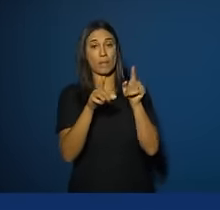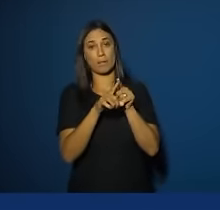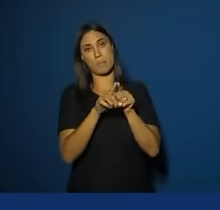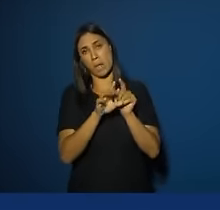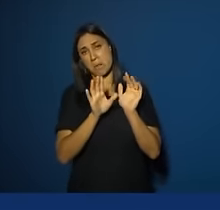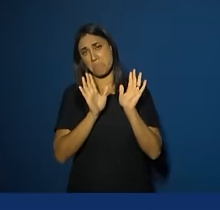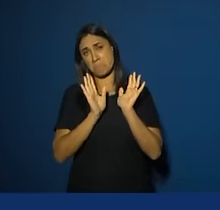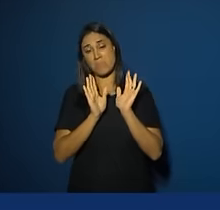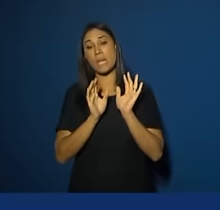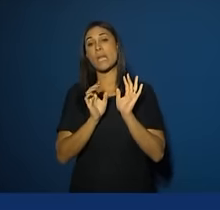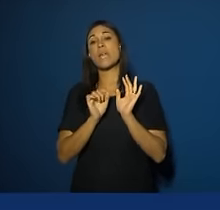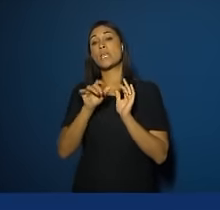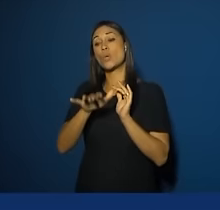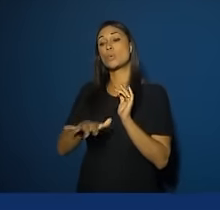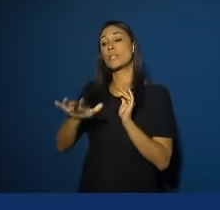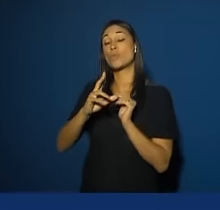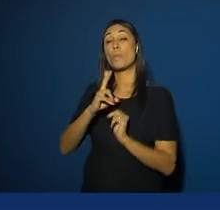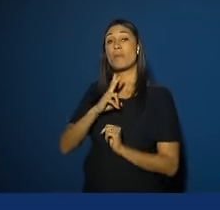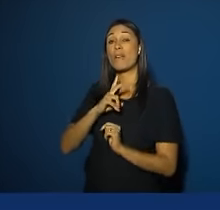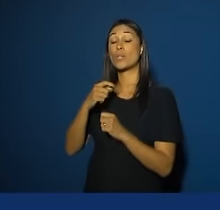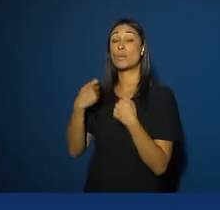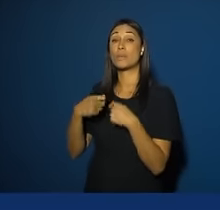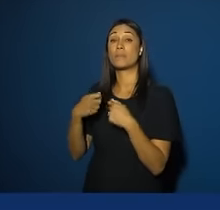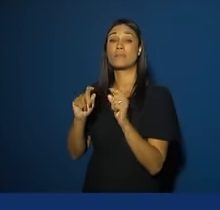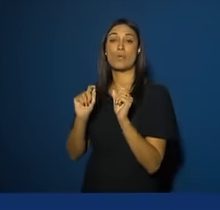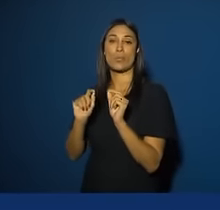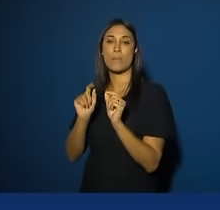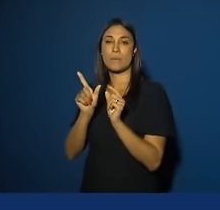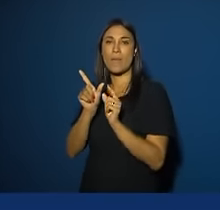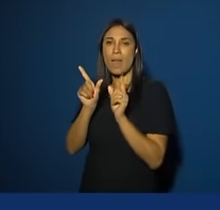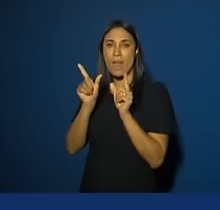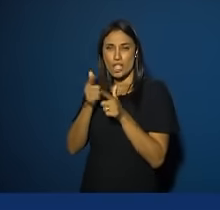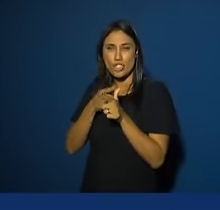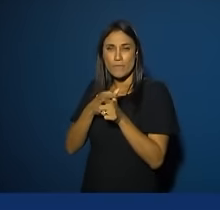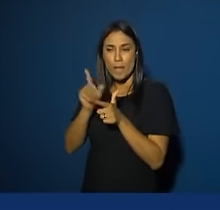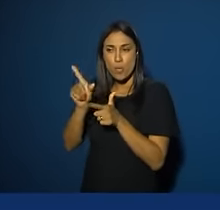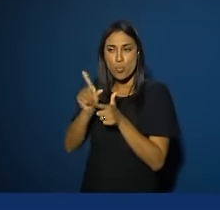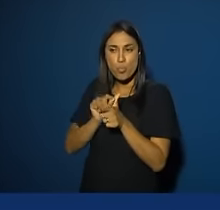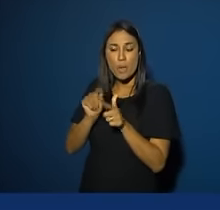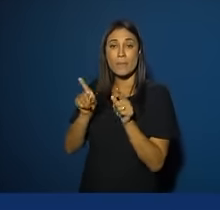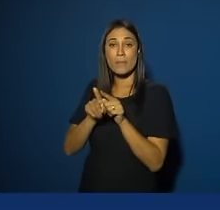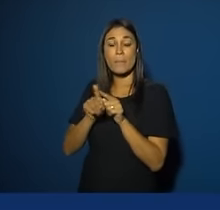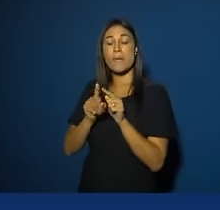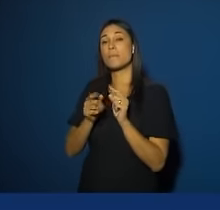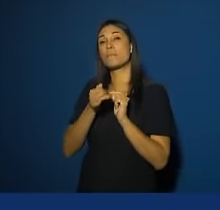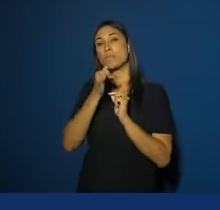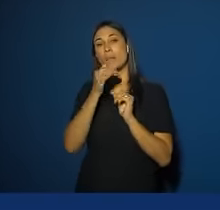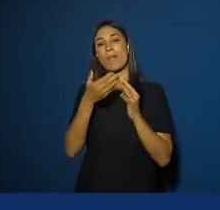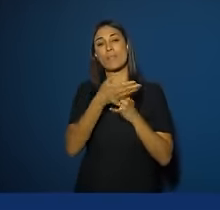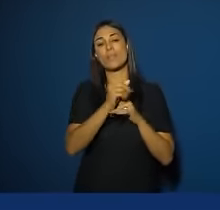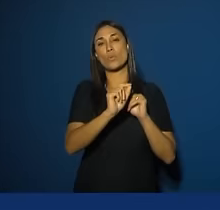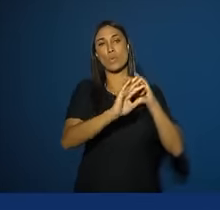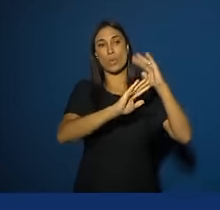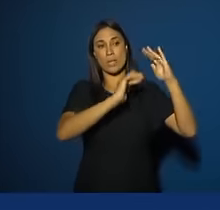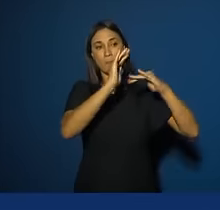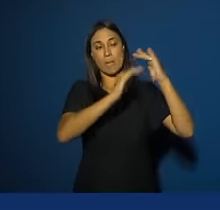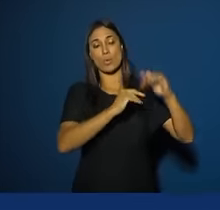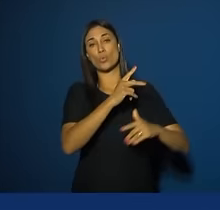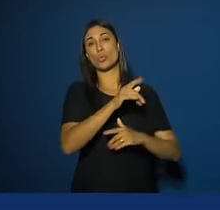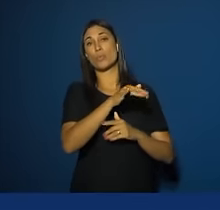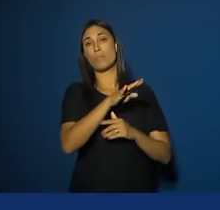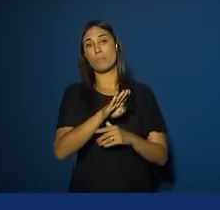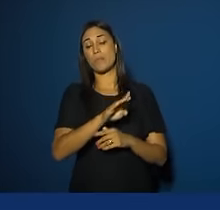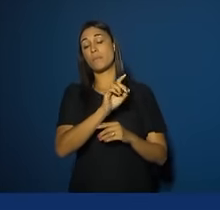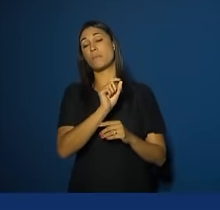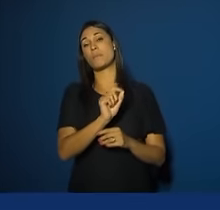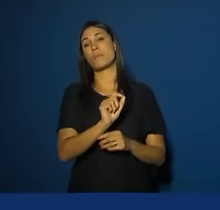imóveis. Né? E o setor privado precisa deglutir essa dívida toda que está dentro dessas empresas e, basicamente, é através do crescimento nominal do PIB. Né? E crescimento